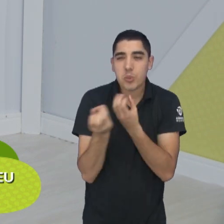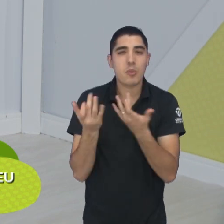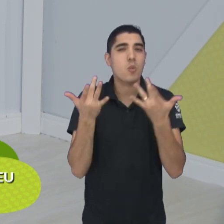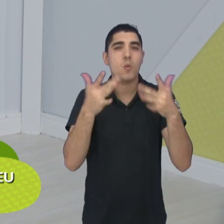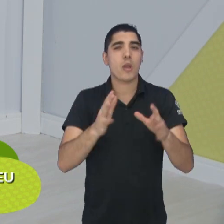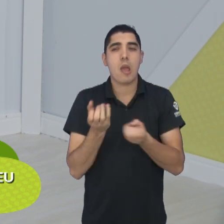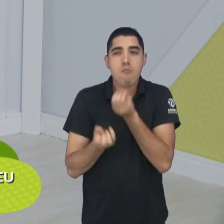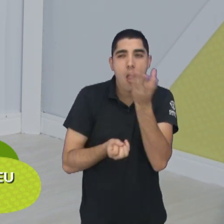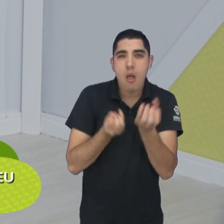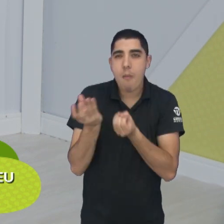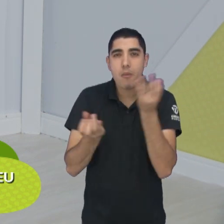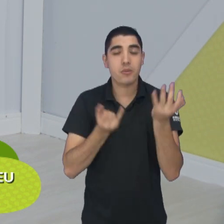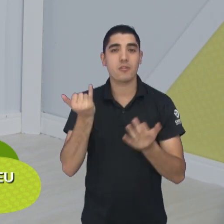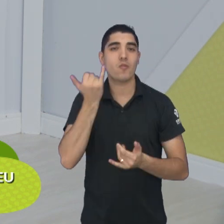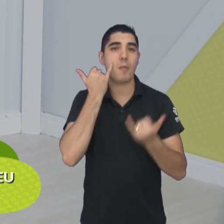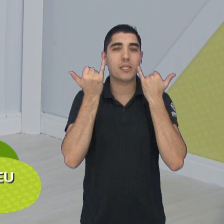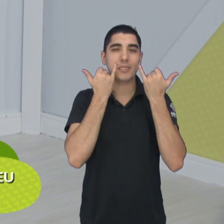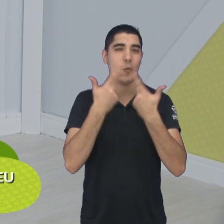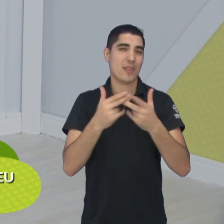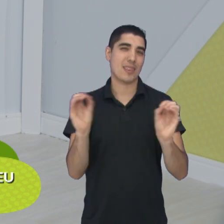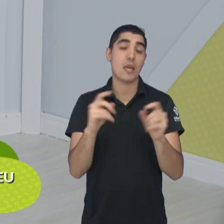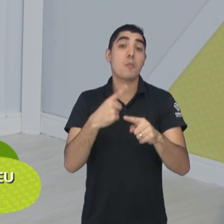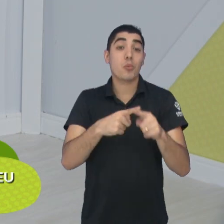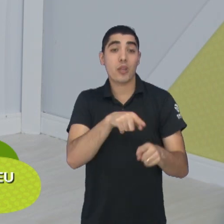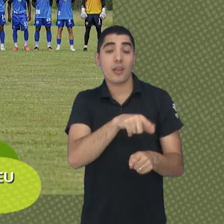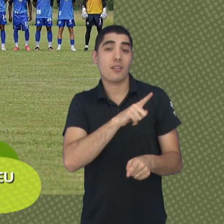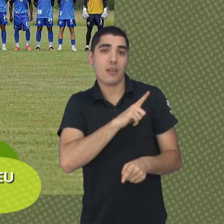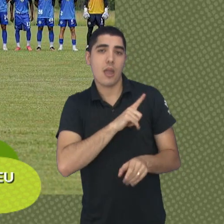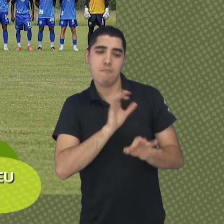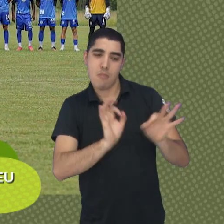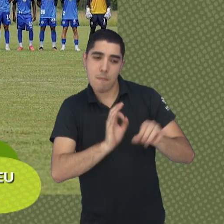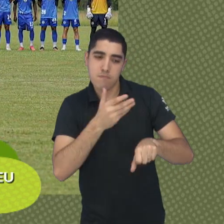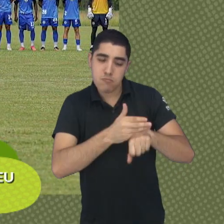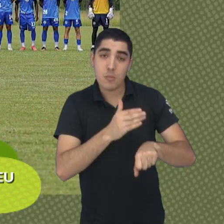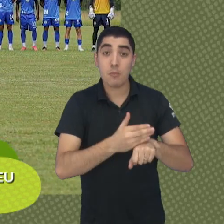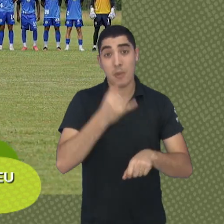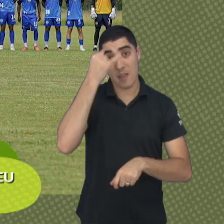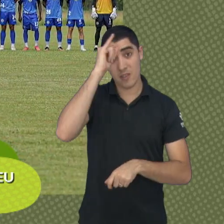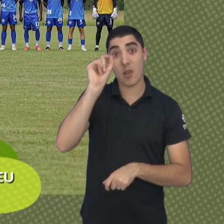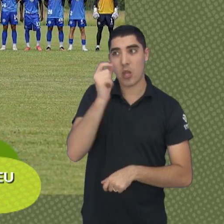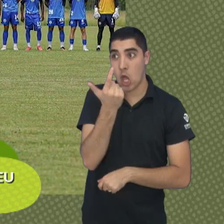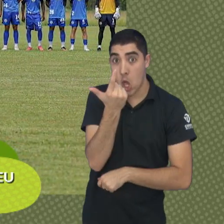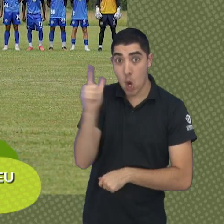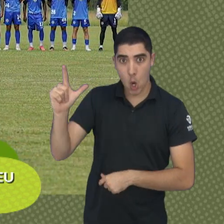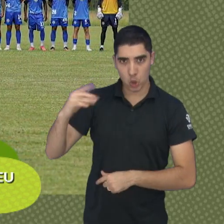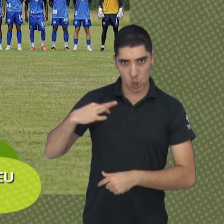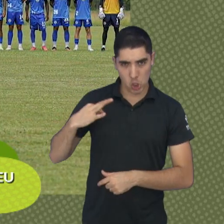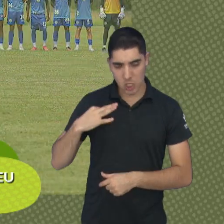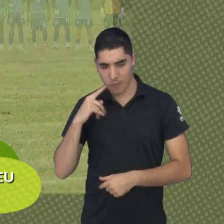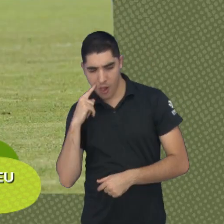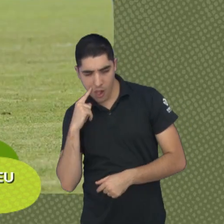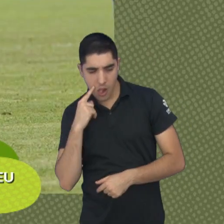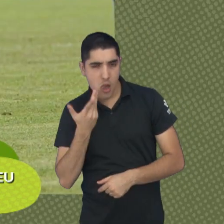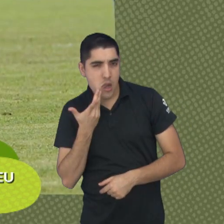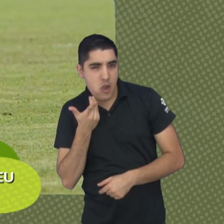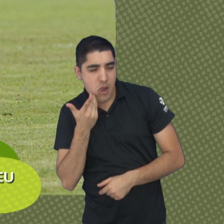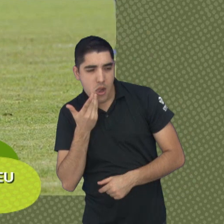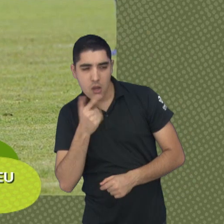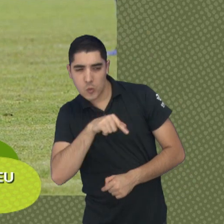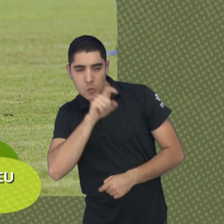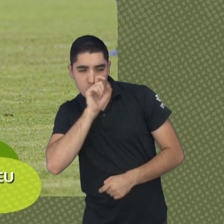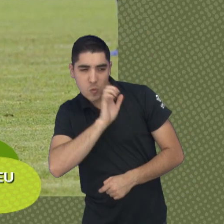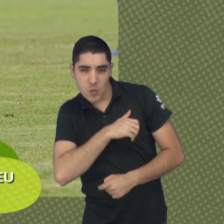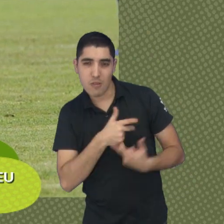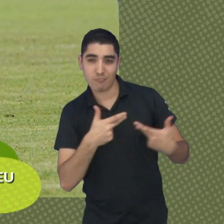de informações do São José nesse período de preparação, para não dar arma pro bandido, não dar arma pro time da estreia da Série A2, que é o Noroeste, né, Brunão?